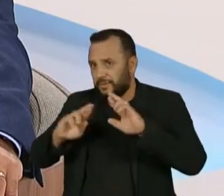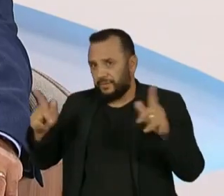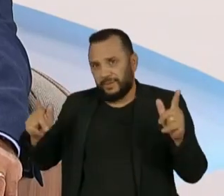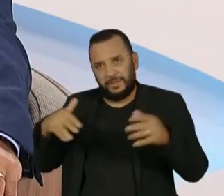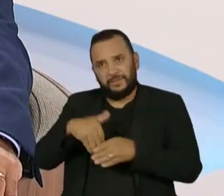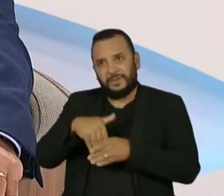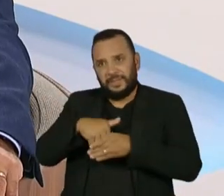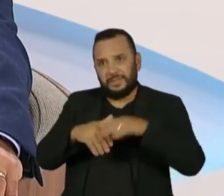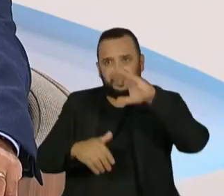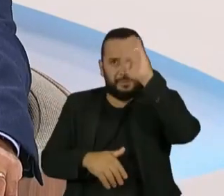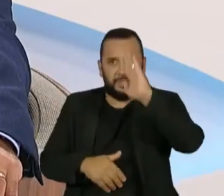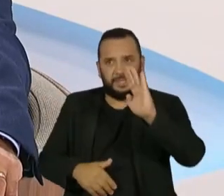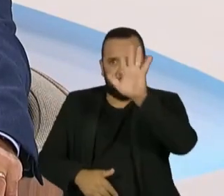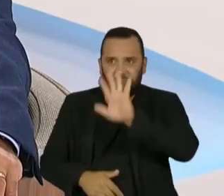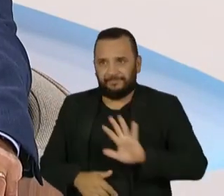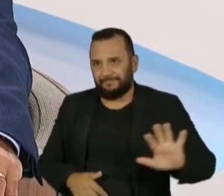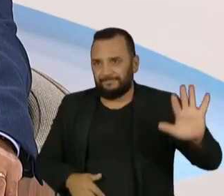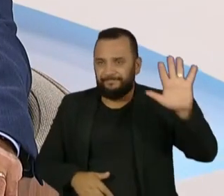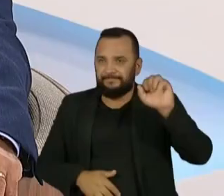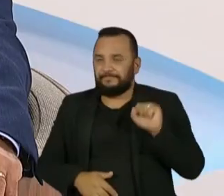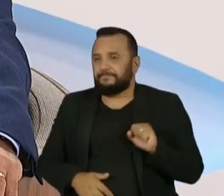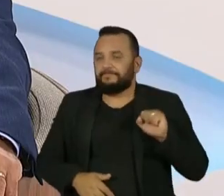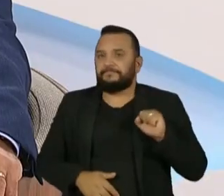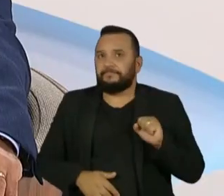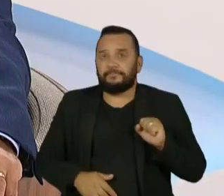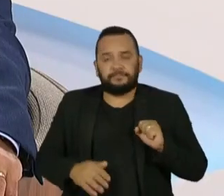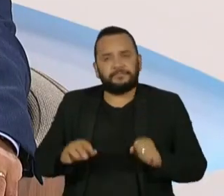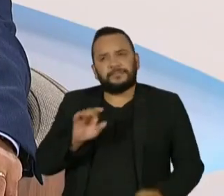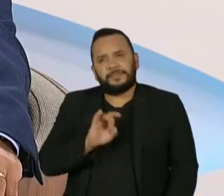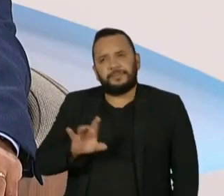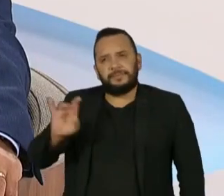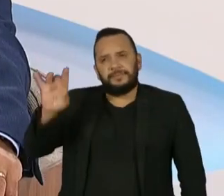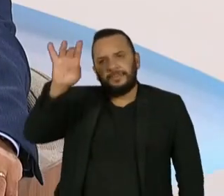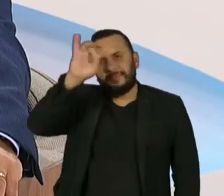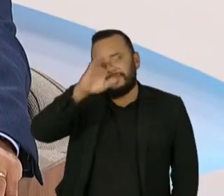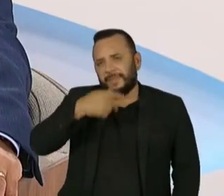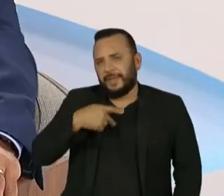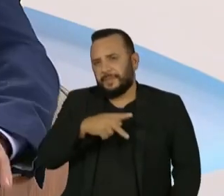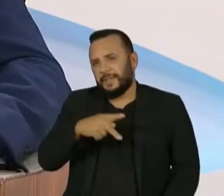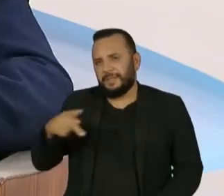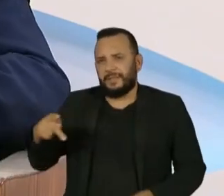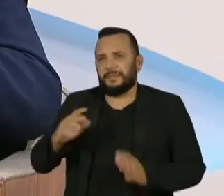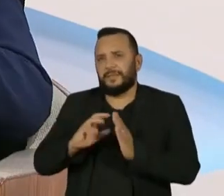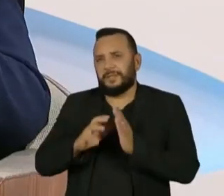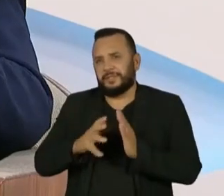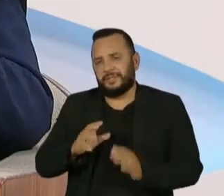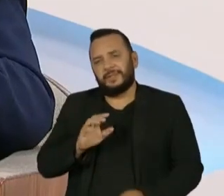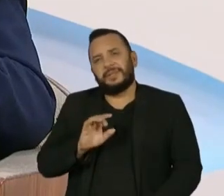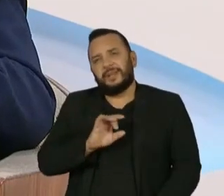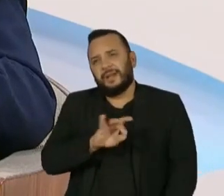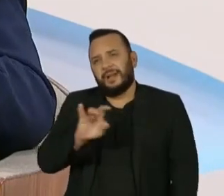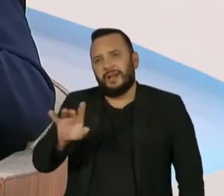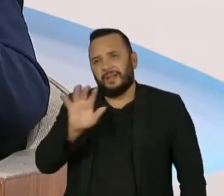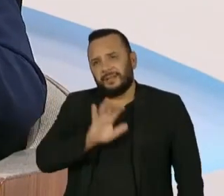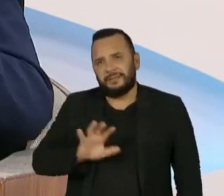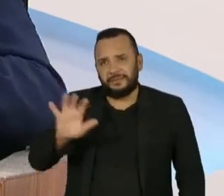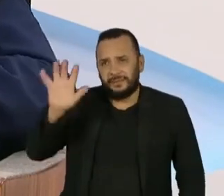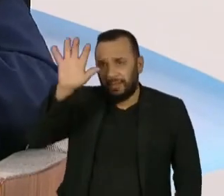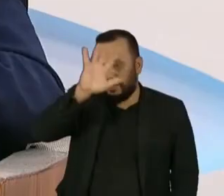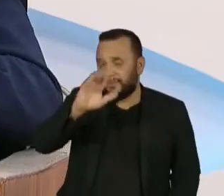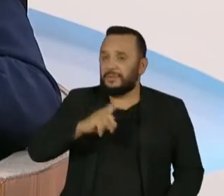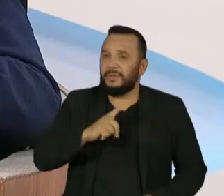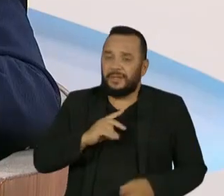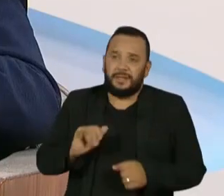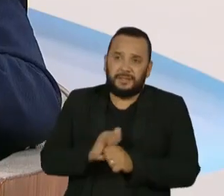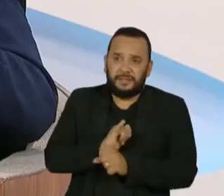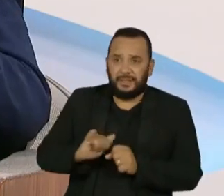nacionais. Agora, é evidente que cada presidente de partido em cada estado da federação vai fazer uma estratégia que vai lhe permitir,